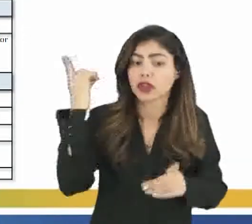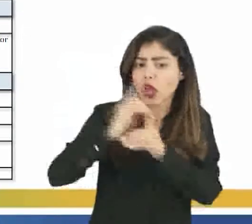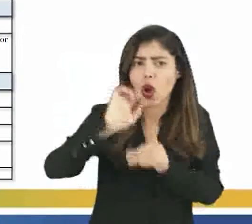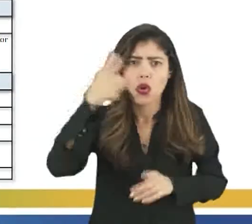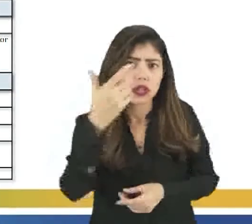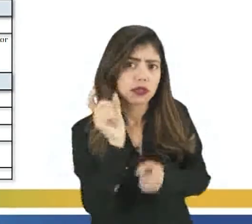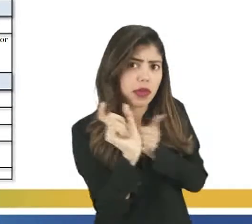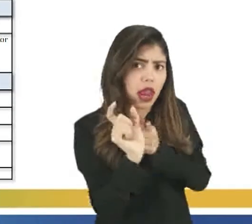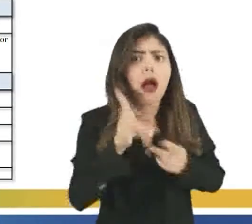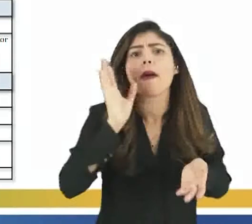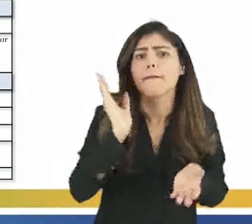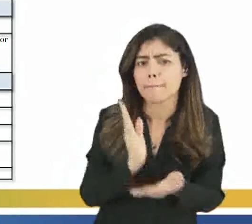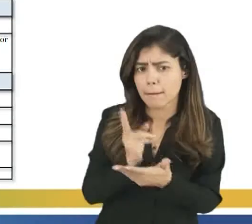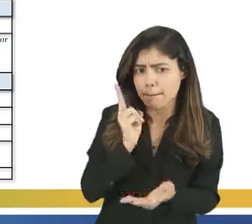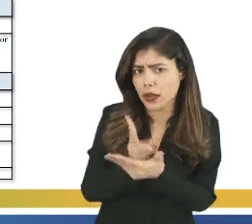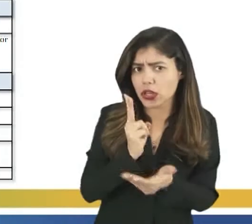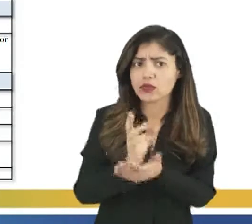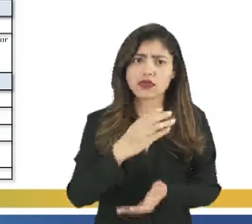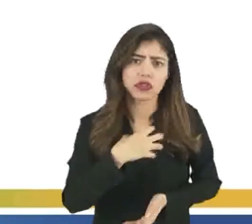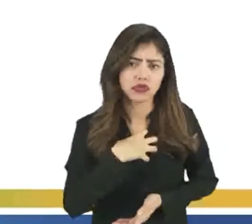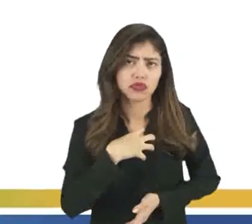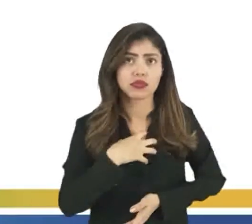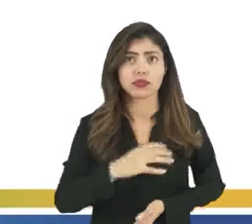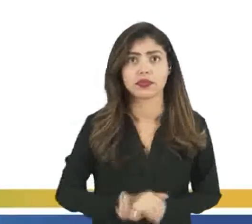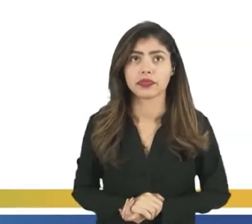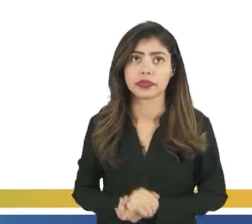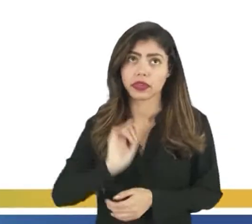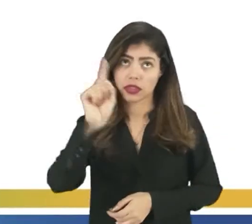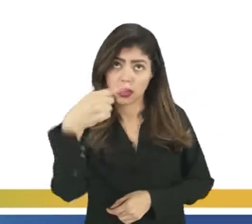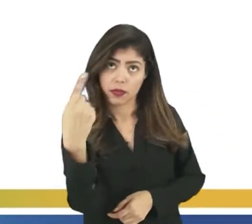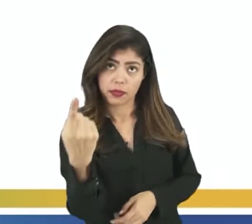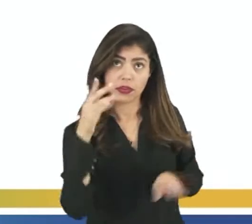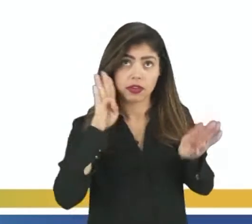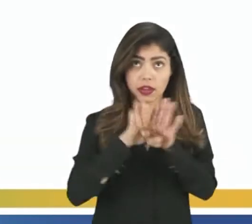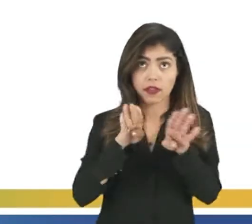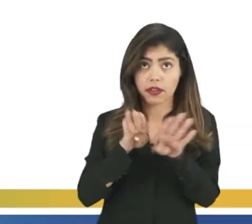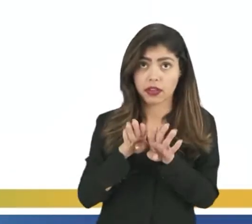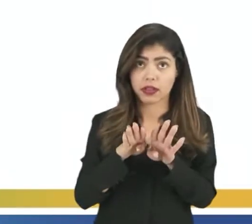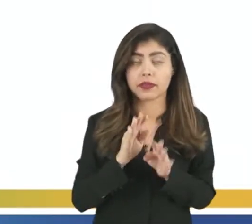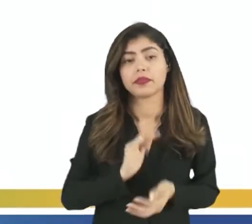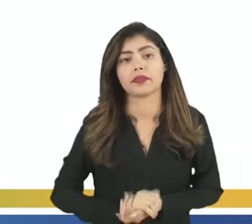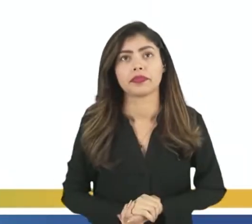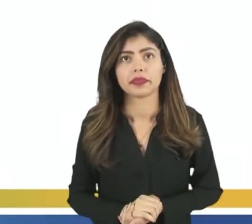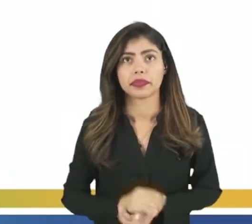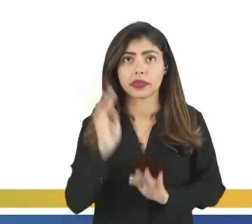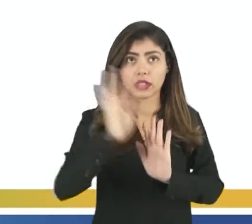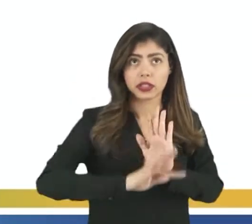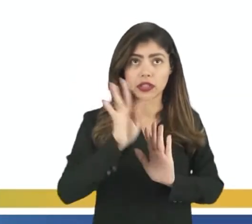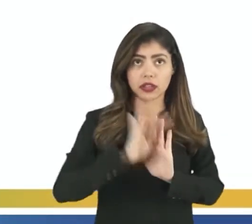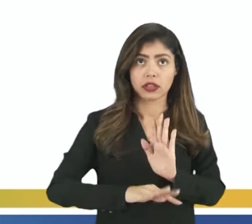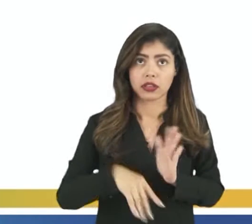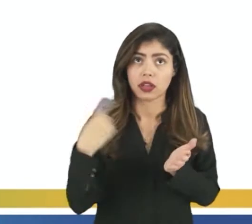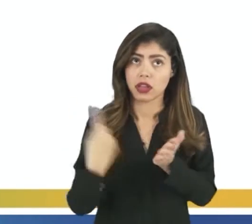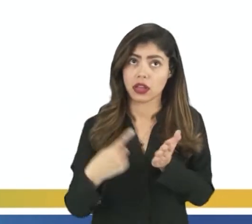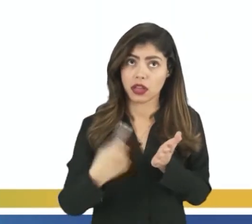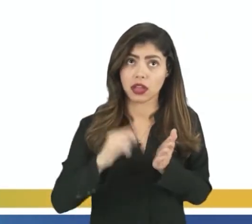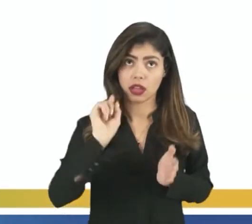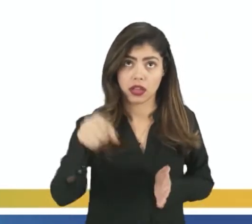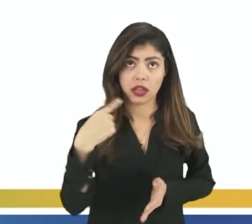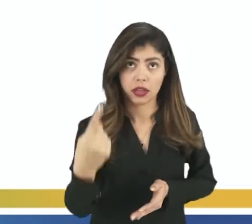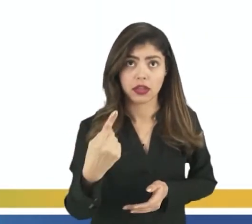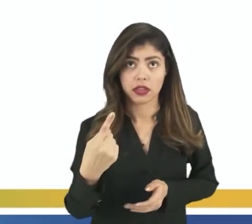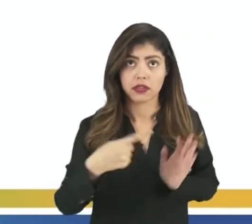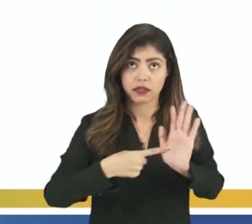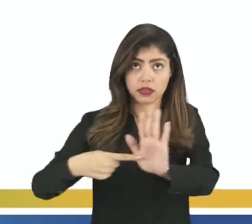para encontrar outras palavras que tenham o mesmo sentido. Após a avaliação do seu texto, de acordo